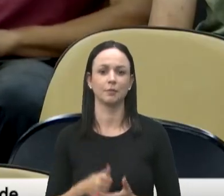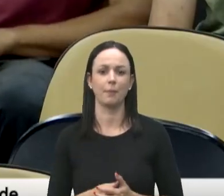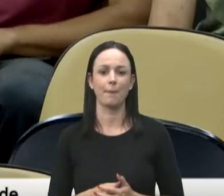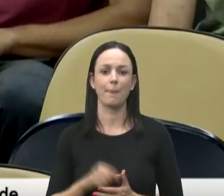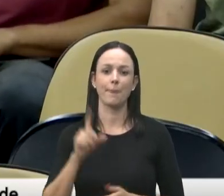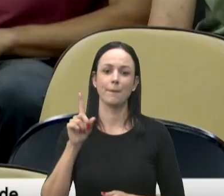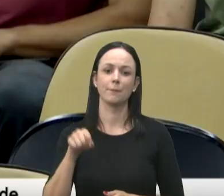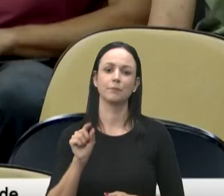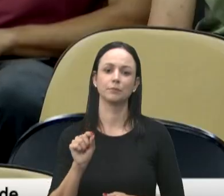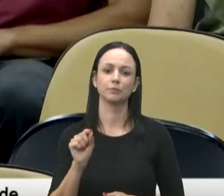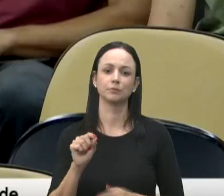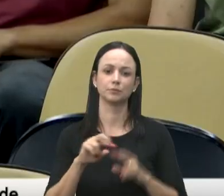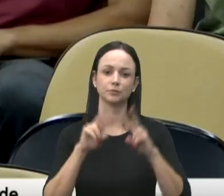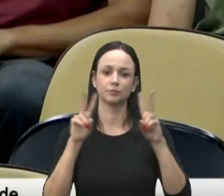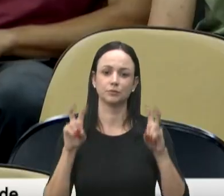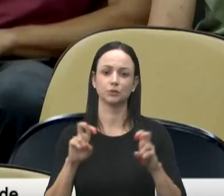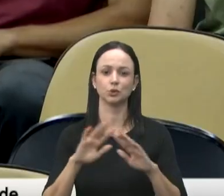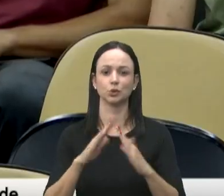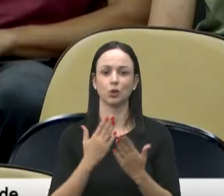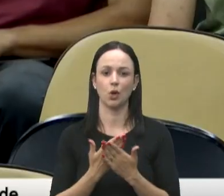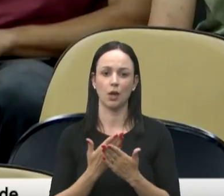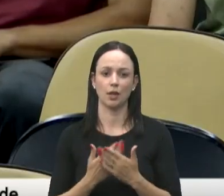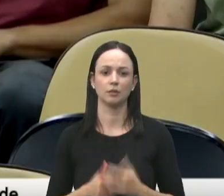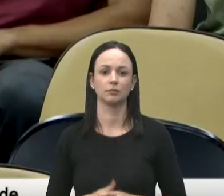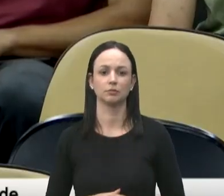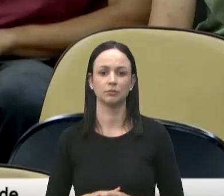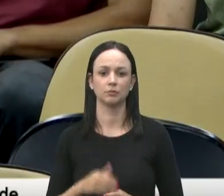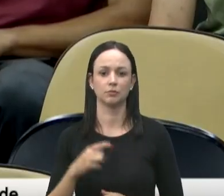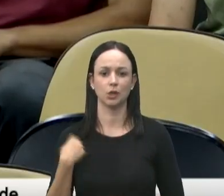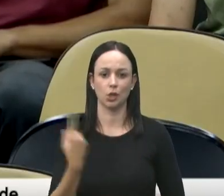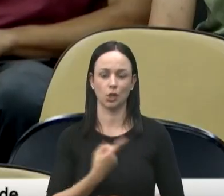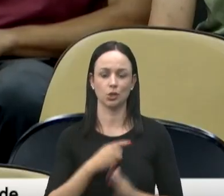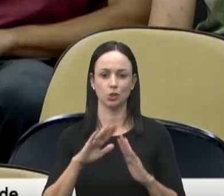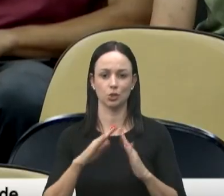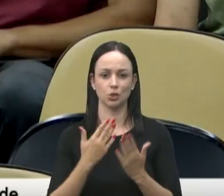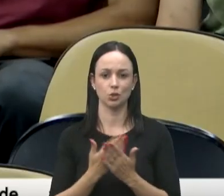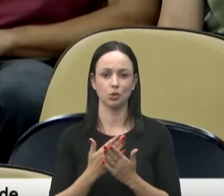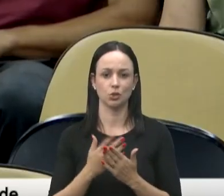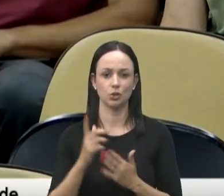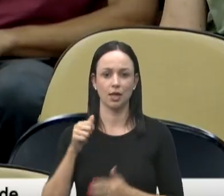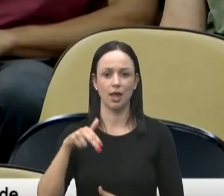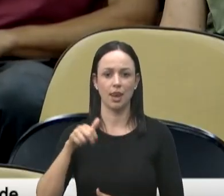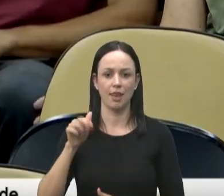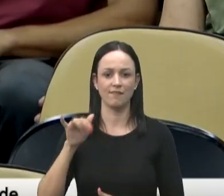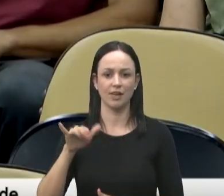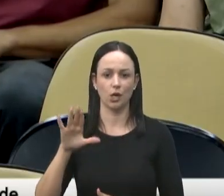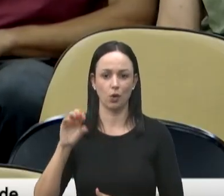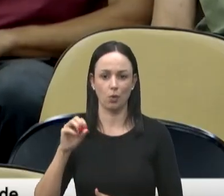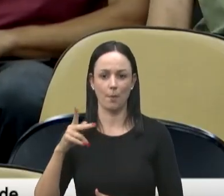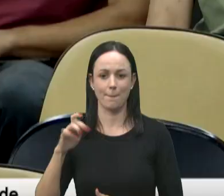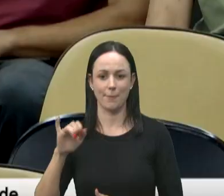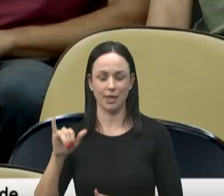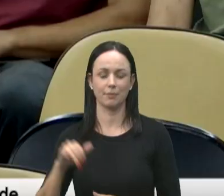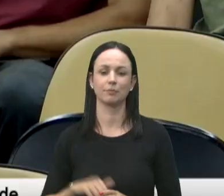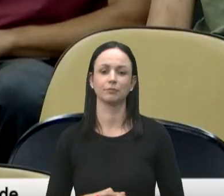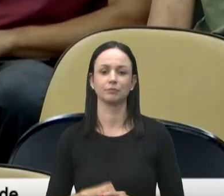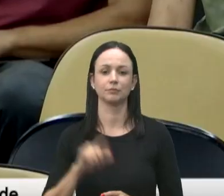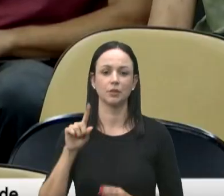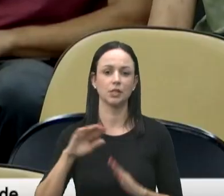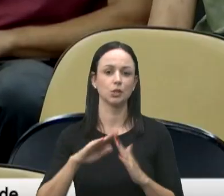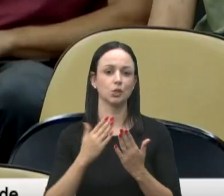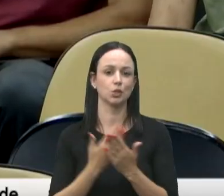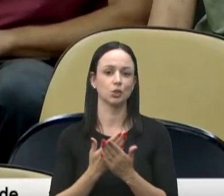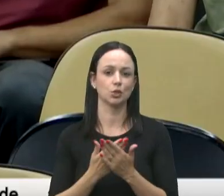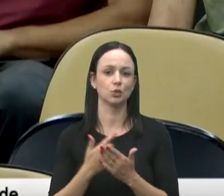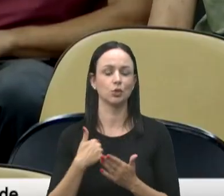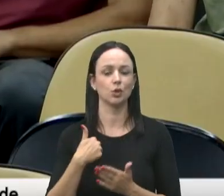é sobre as escolas. Na nossa escola, a gente estuda na Franco Pay, é uma das escolas